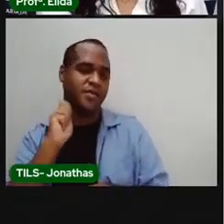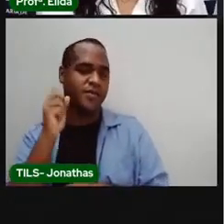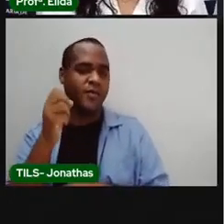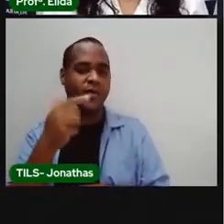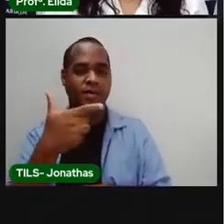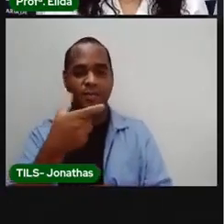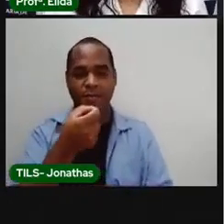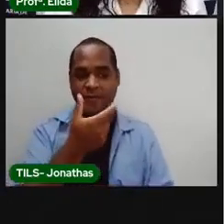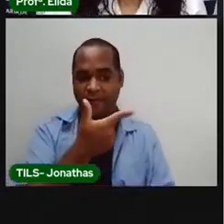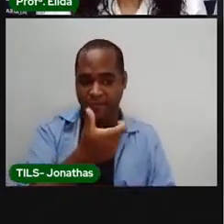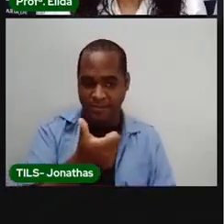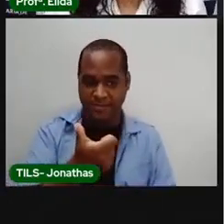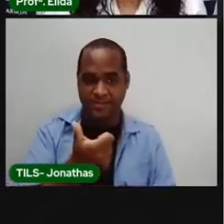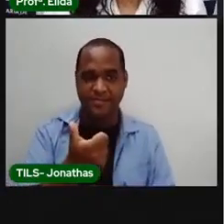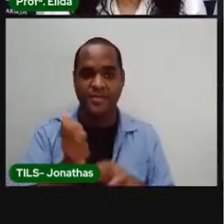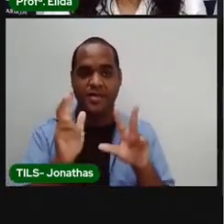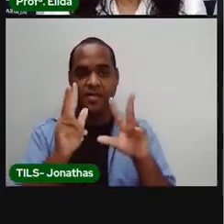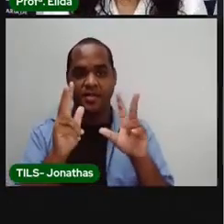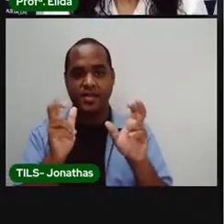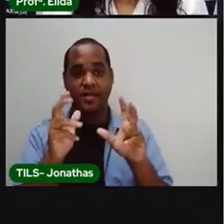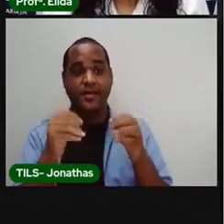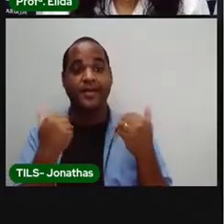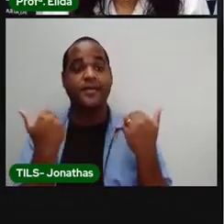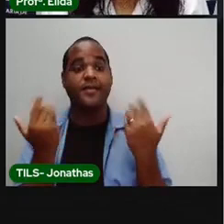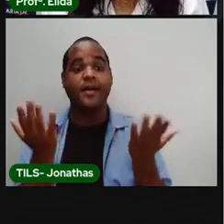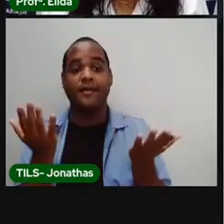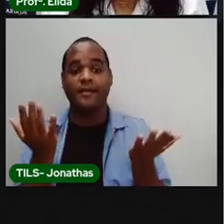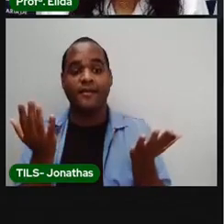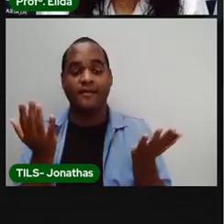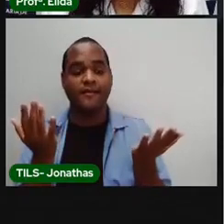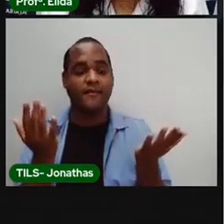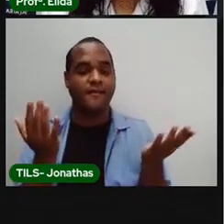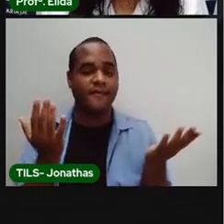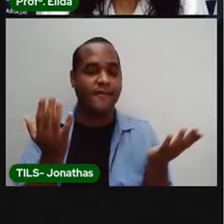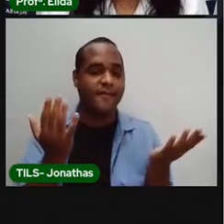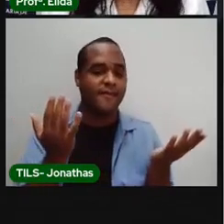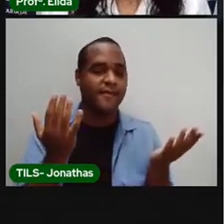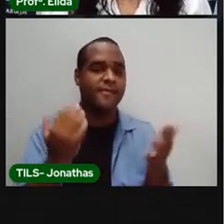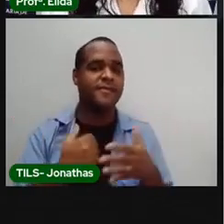2021. O título do nosso texto é Cadê?